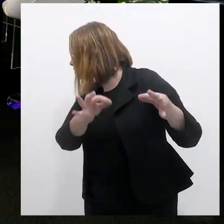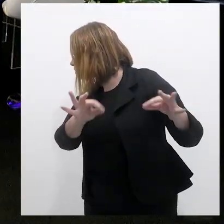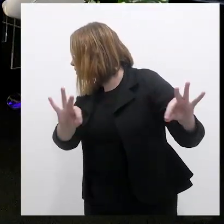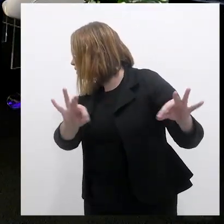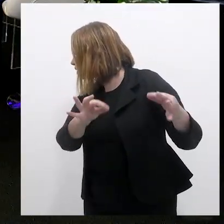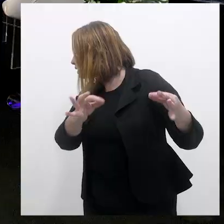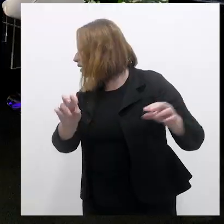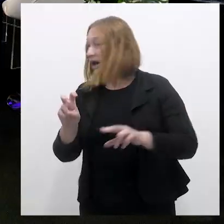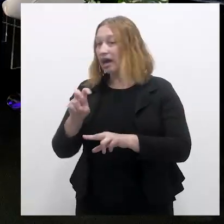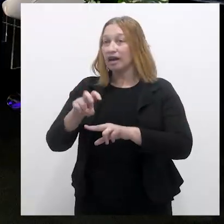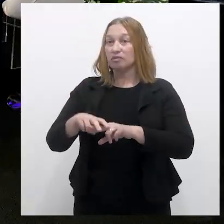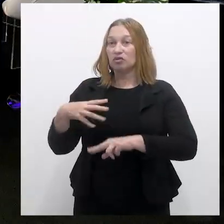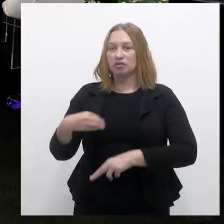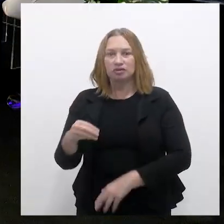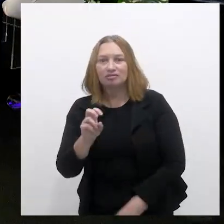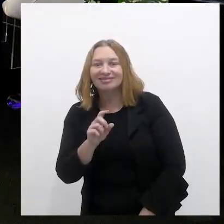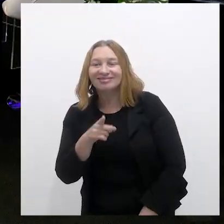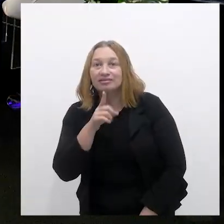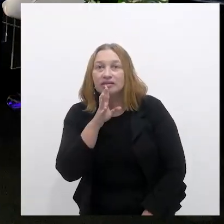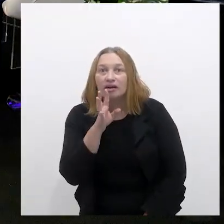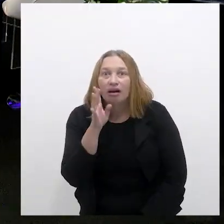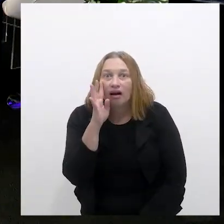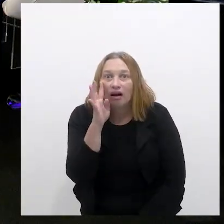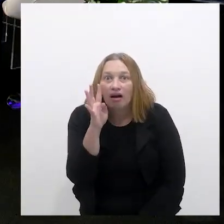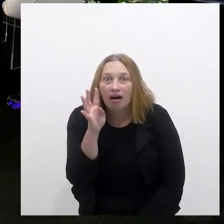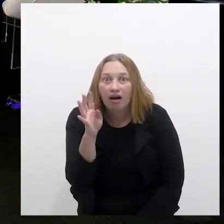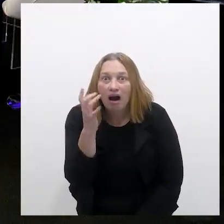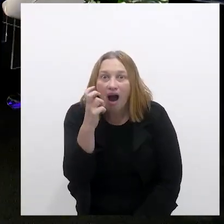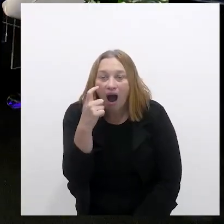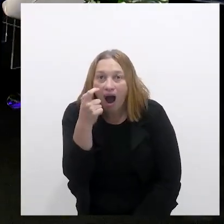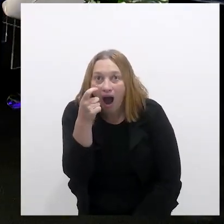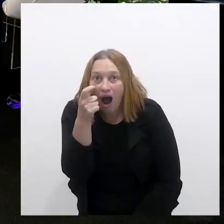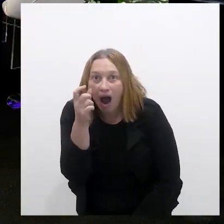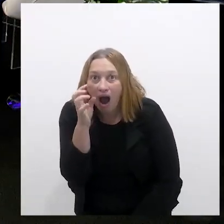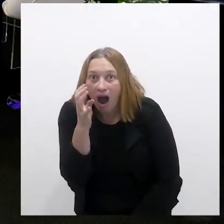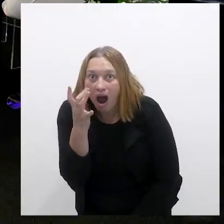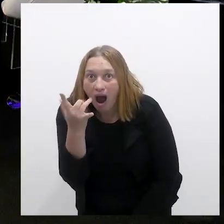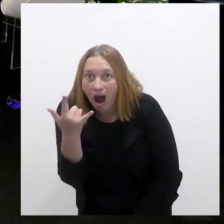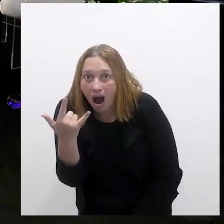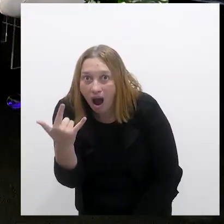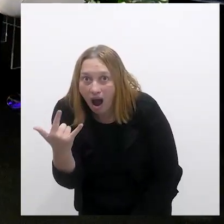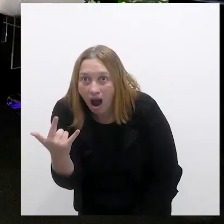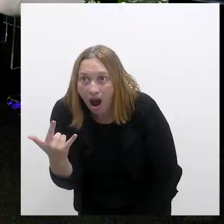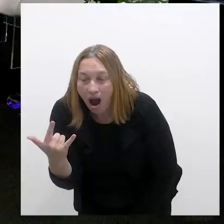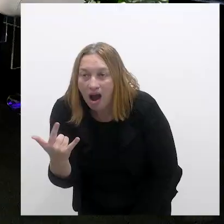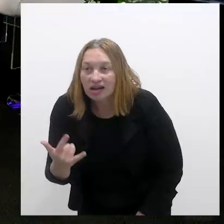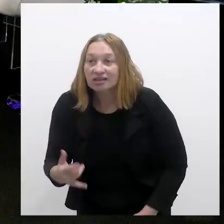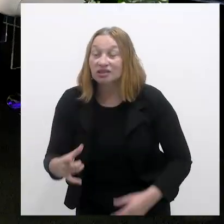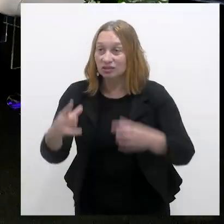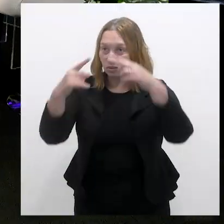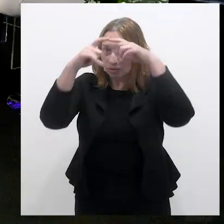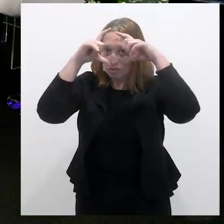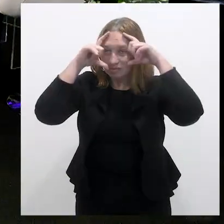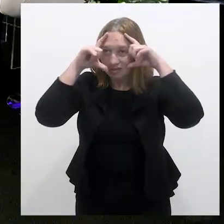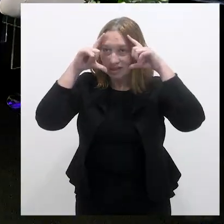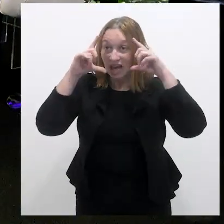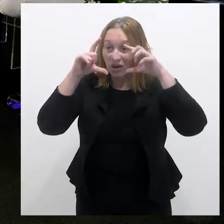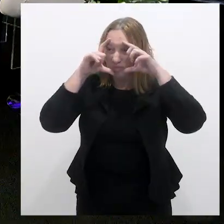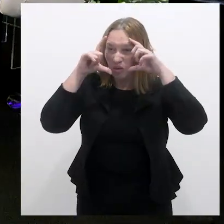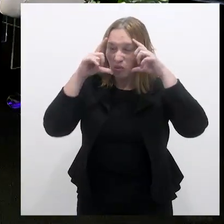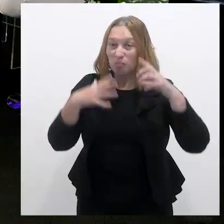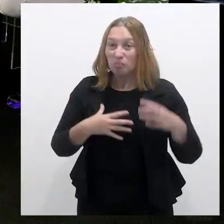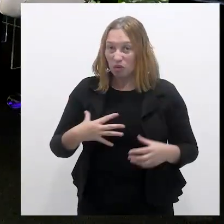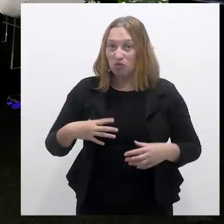dava uma olhadinha nele, né, para ver como é que ele estava. Aí ele estava lá quietinho, aí a gente colocou uma máscara da